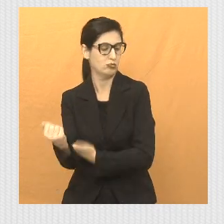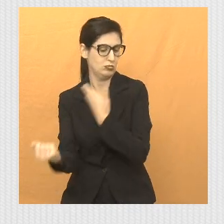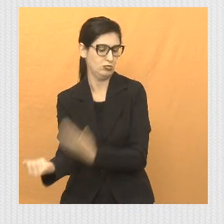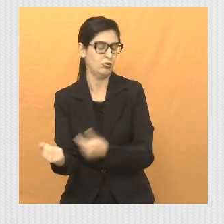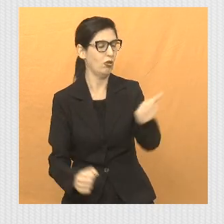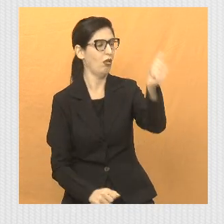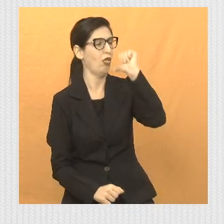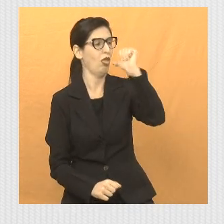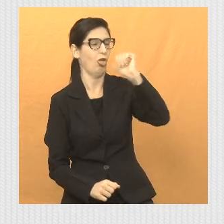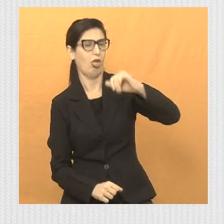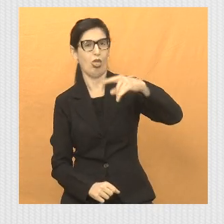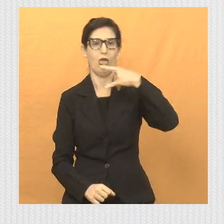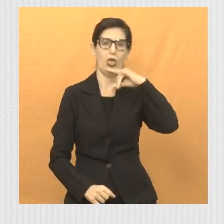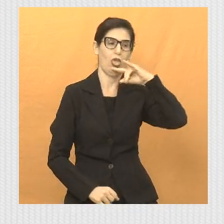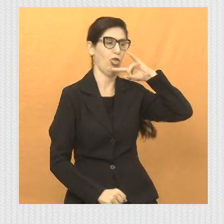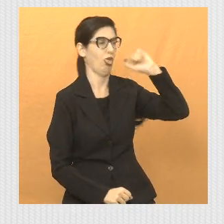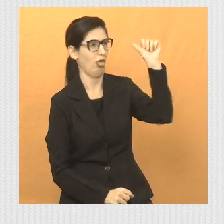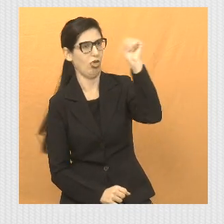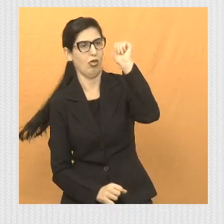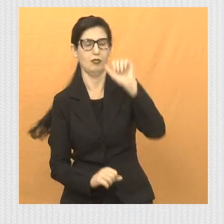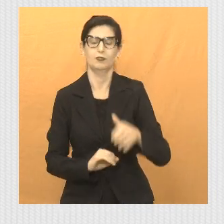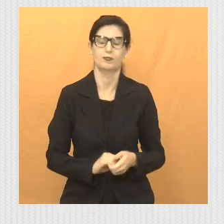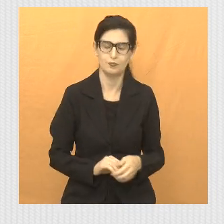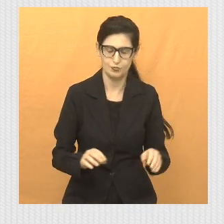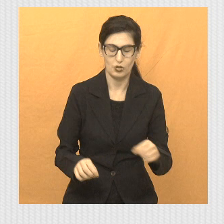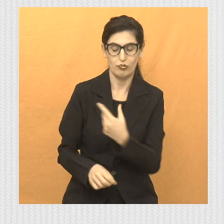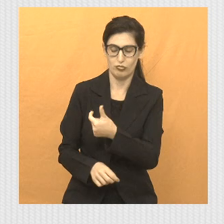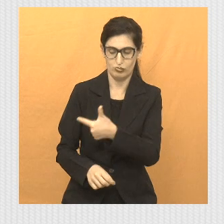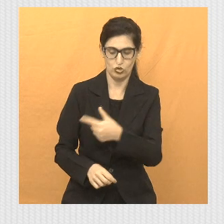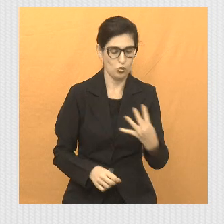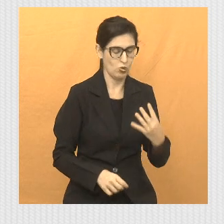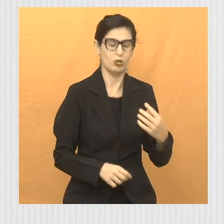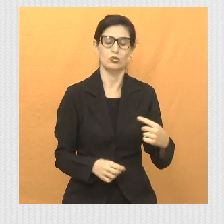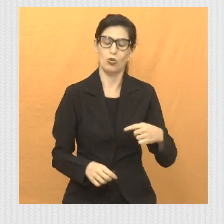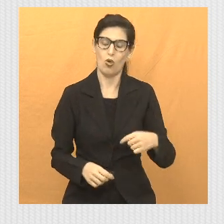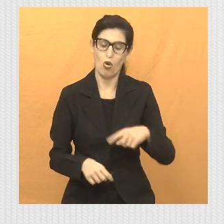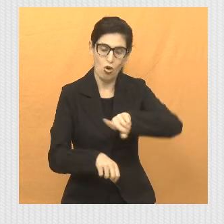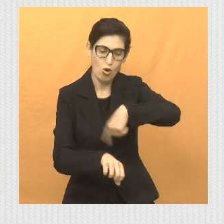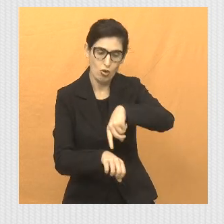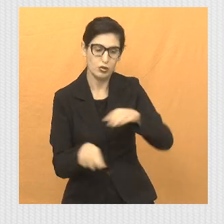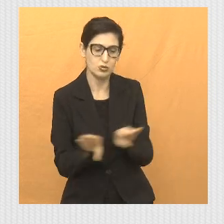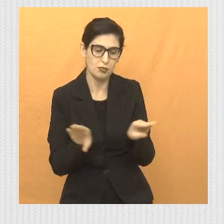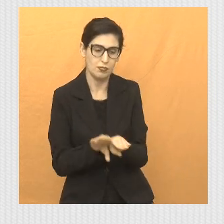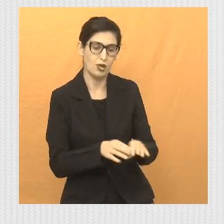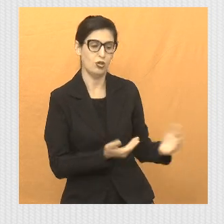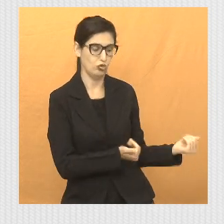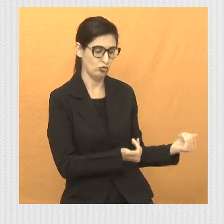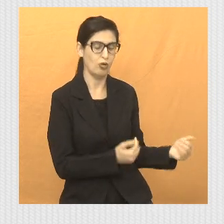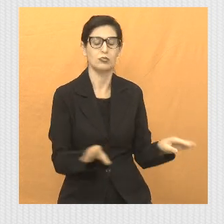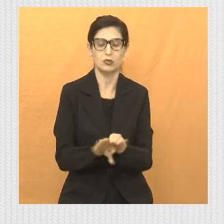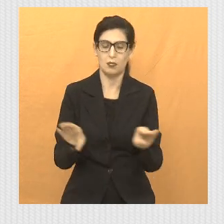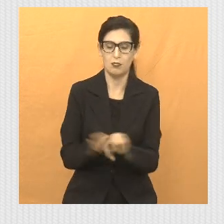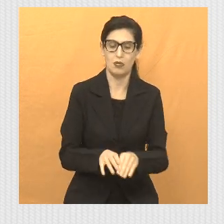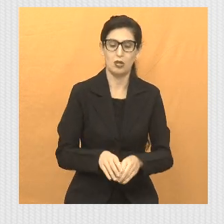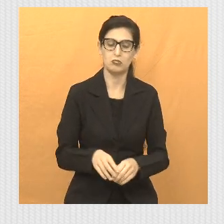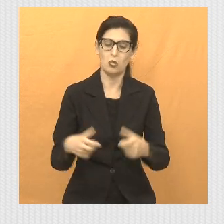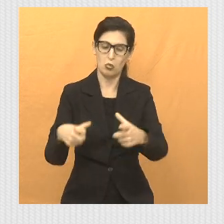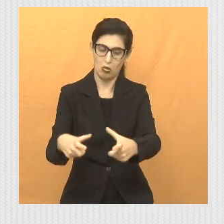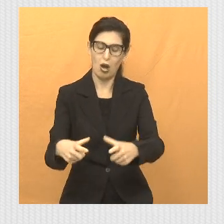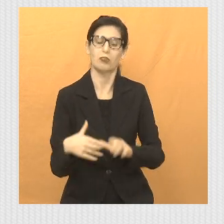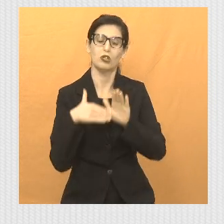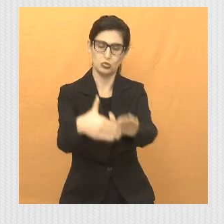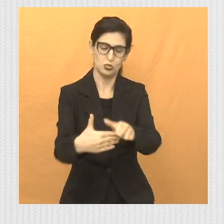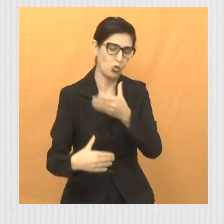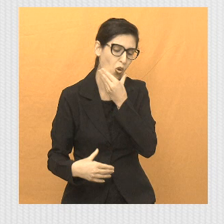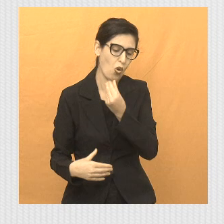24 horas, o CAPS Infanto-Juvenil, Residência Terapêutica Masculina, Residência